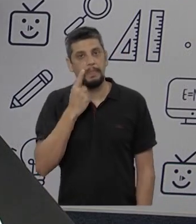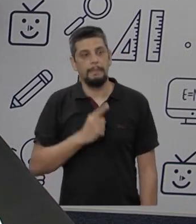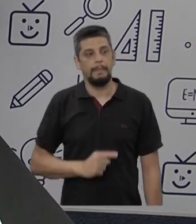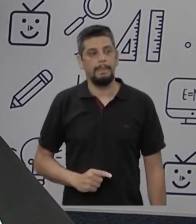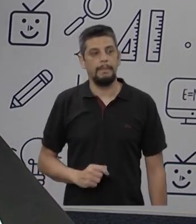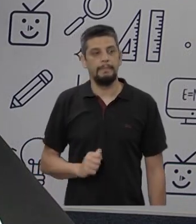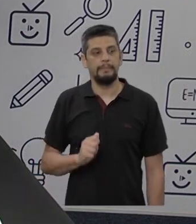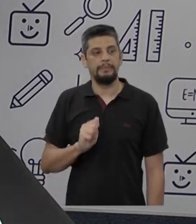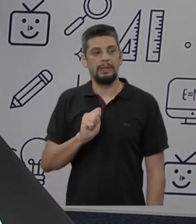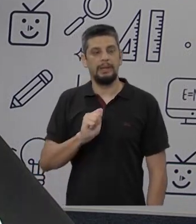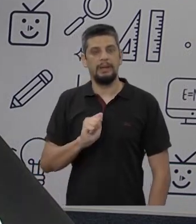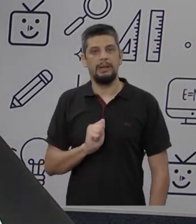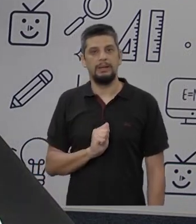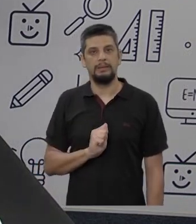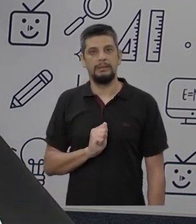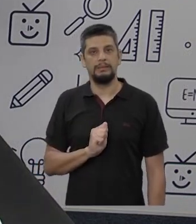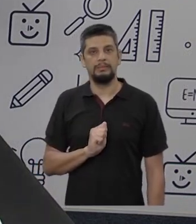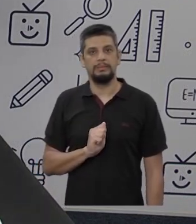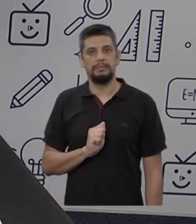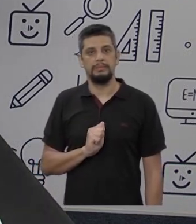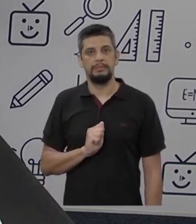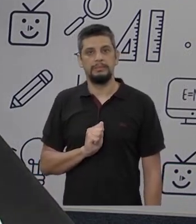lá. A.